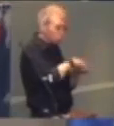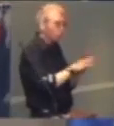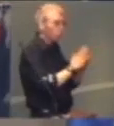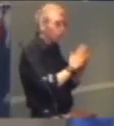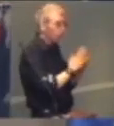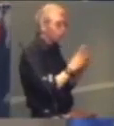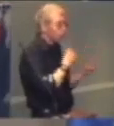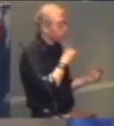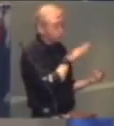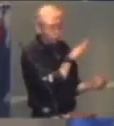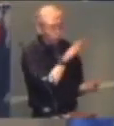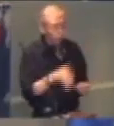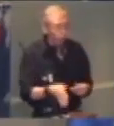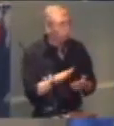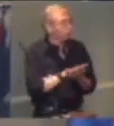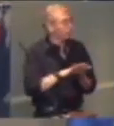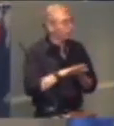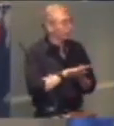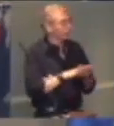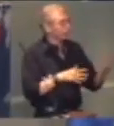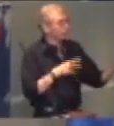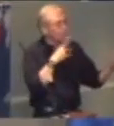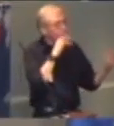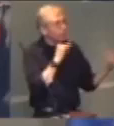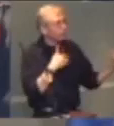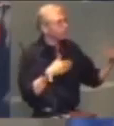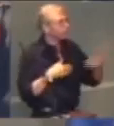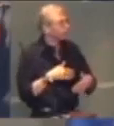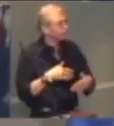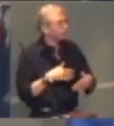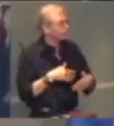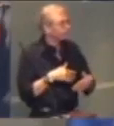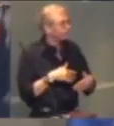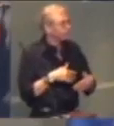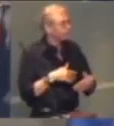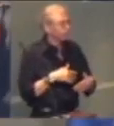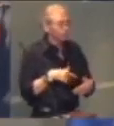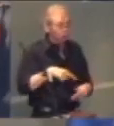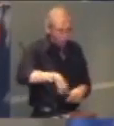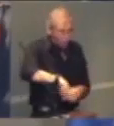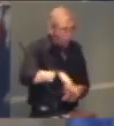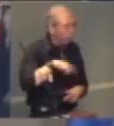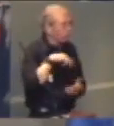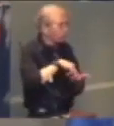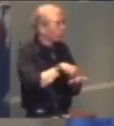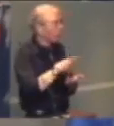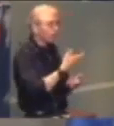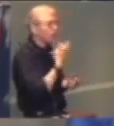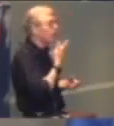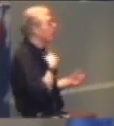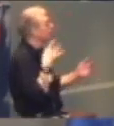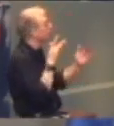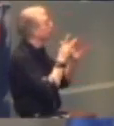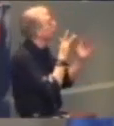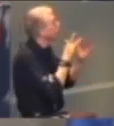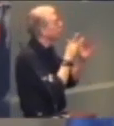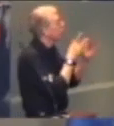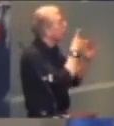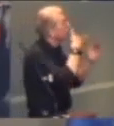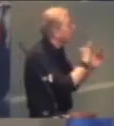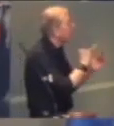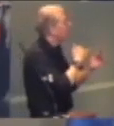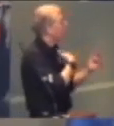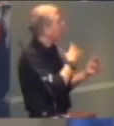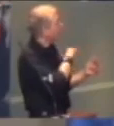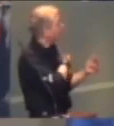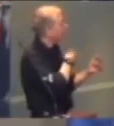participa da vida do filho quer participação do seu pai autista quer amor do